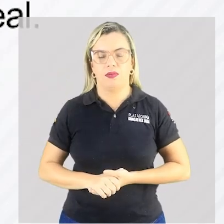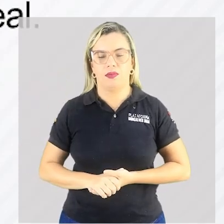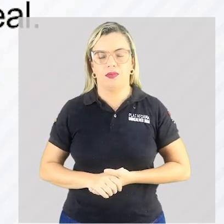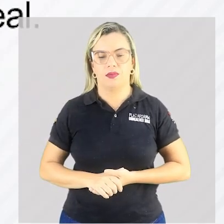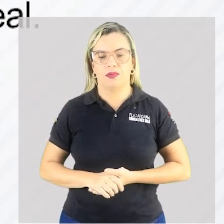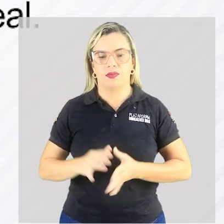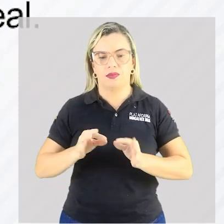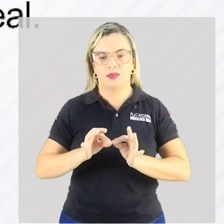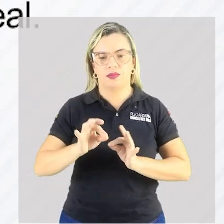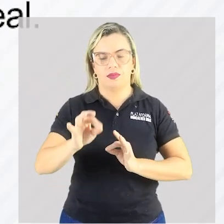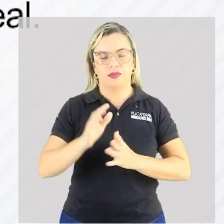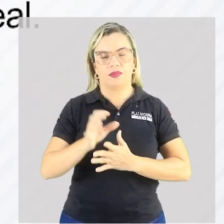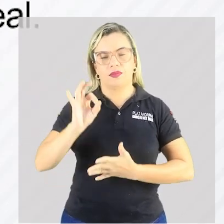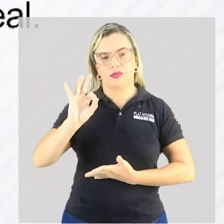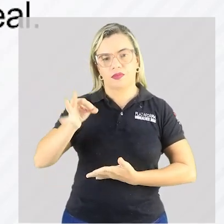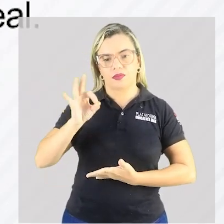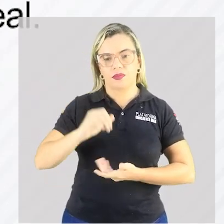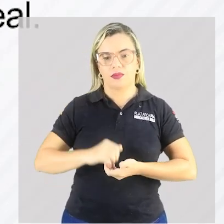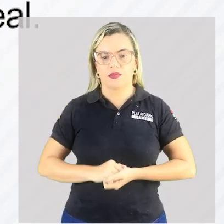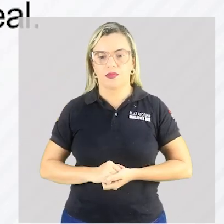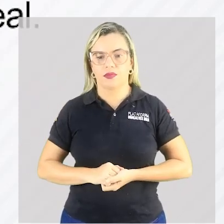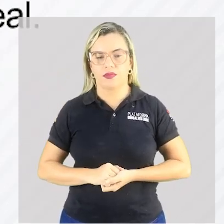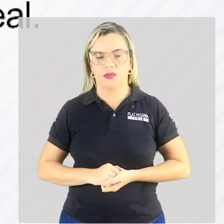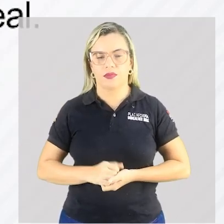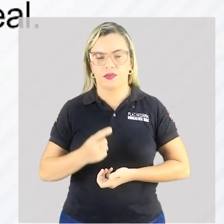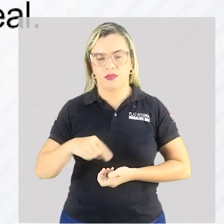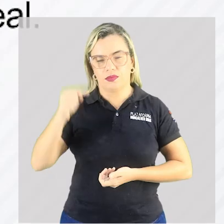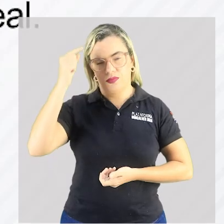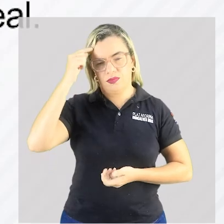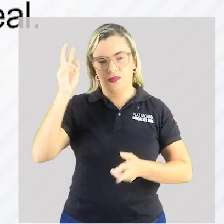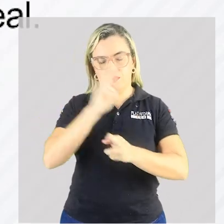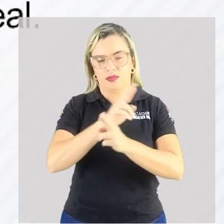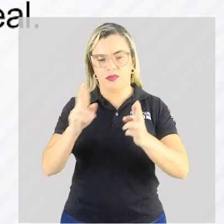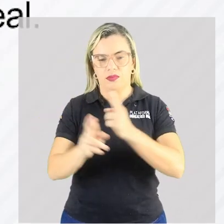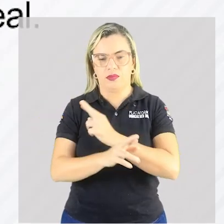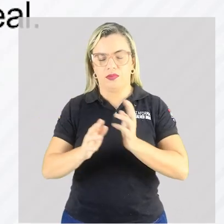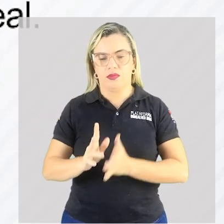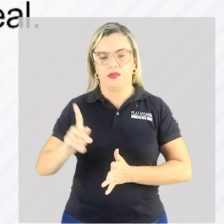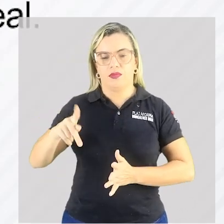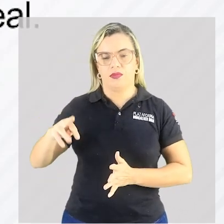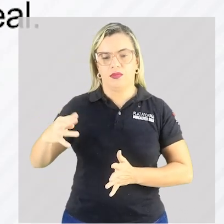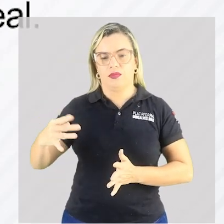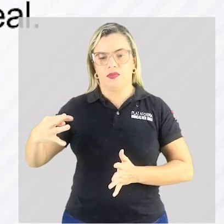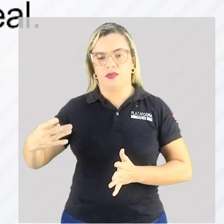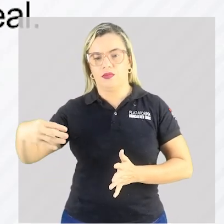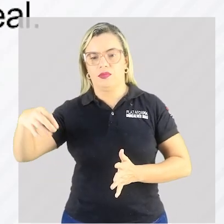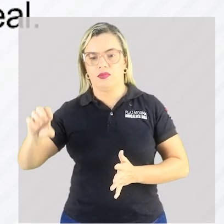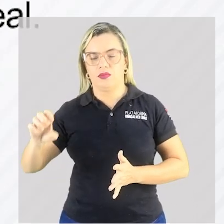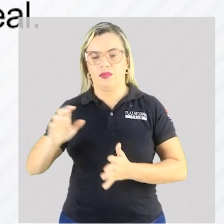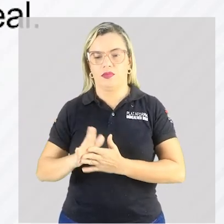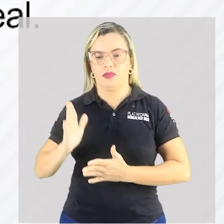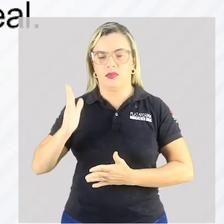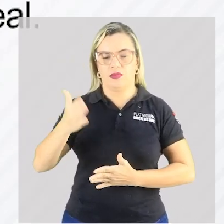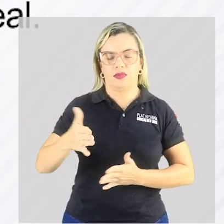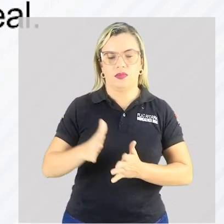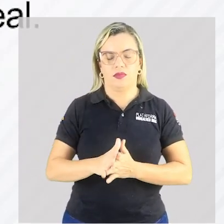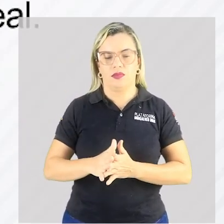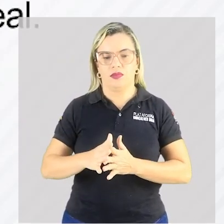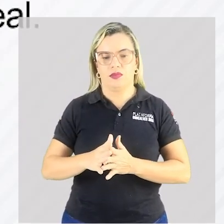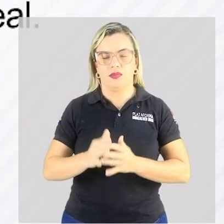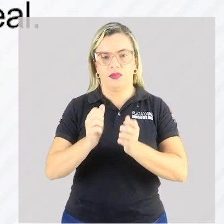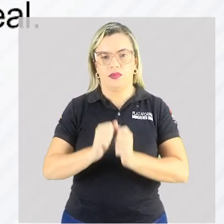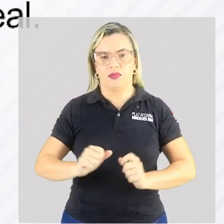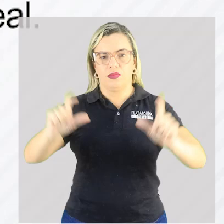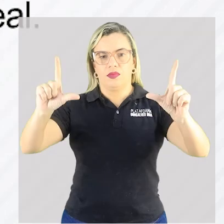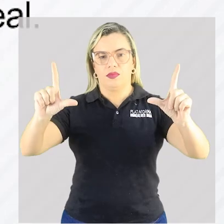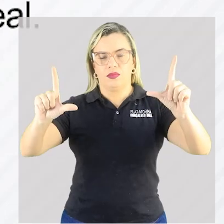da televisão, certo? Suponha que haja uma relação de proporcionalidade direta entre o